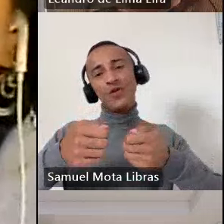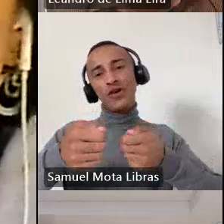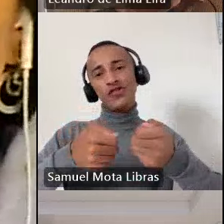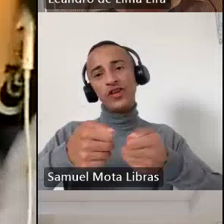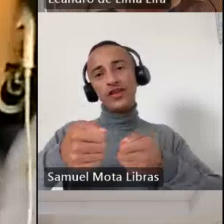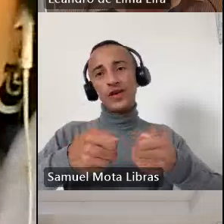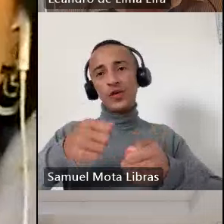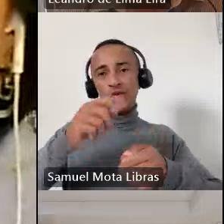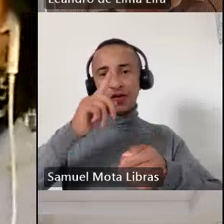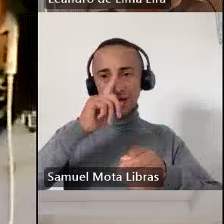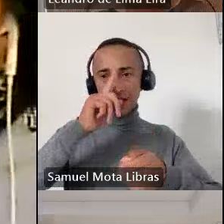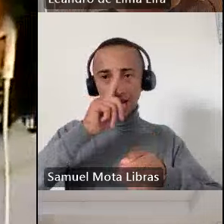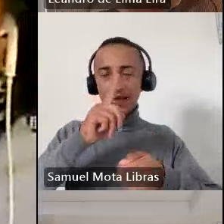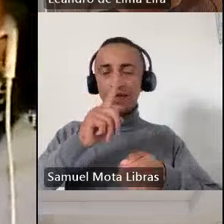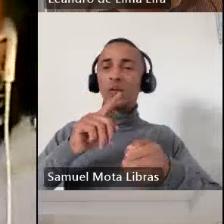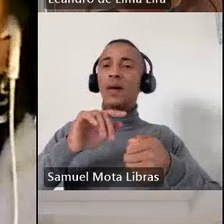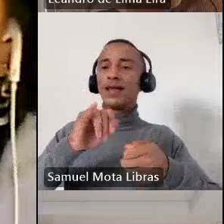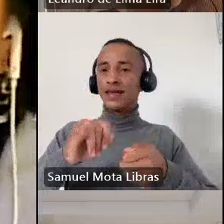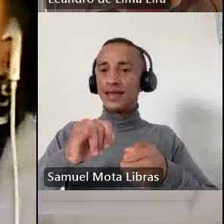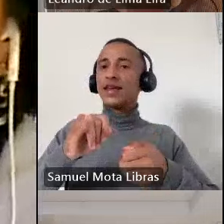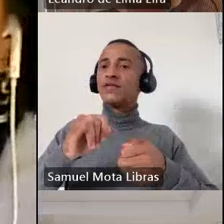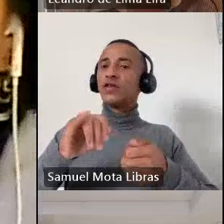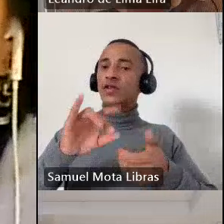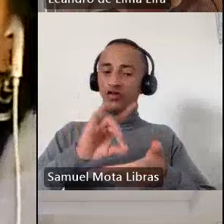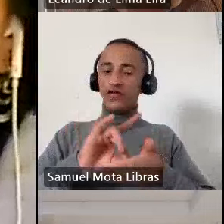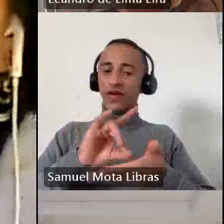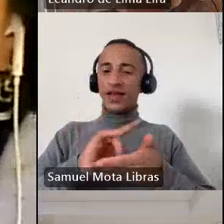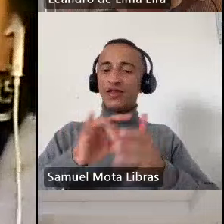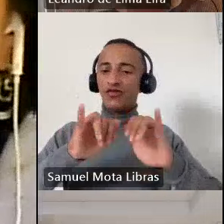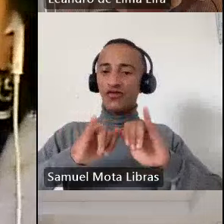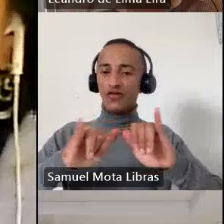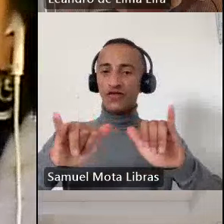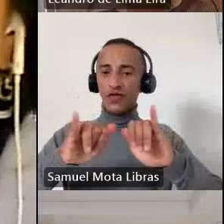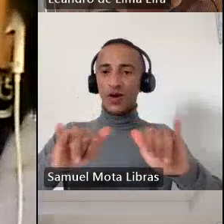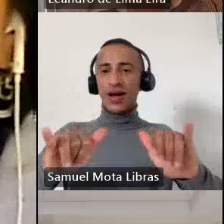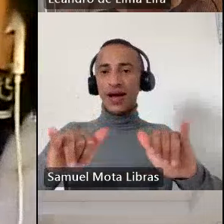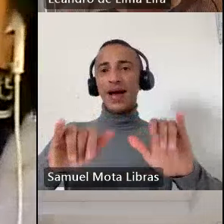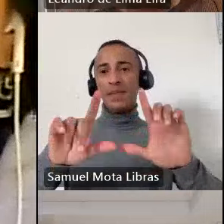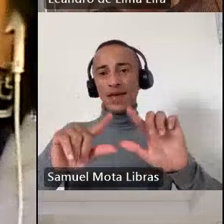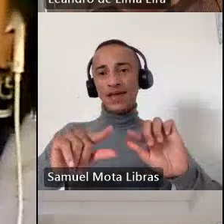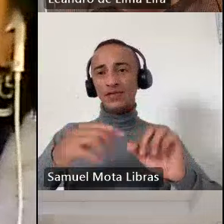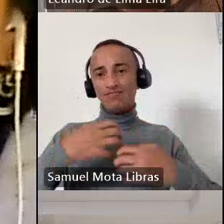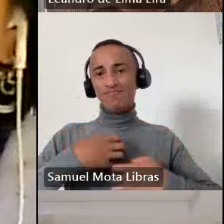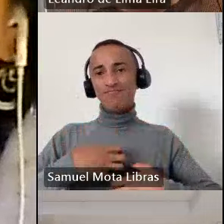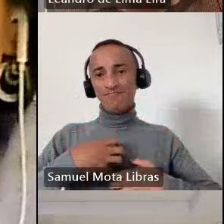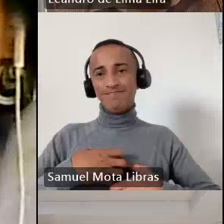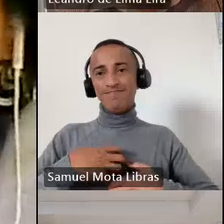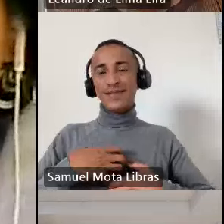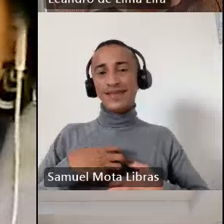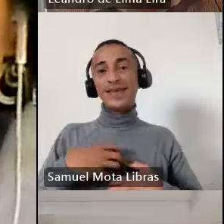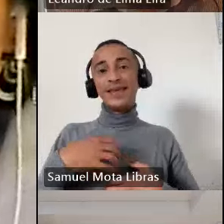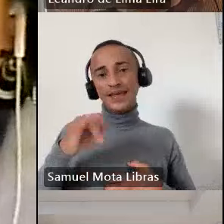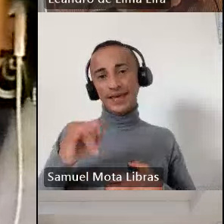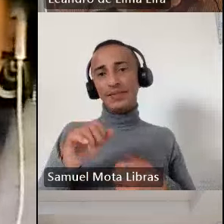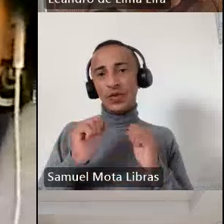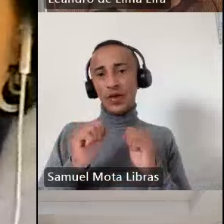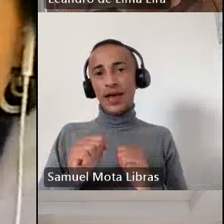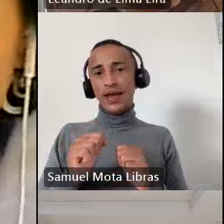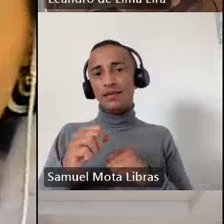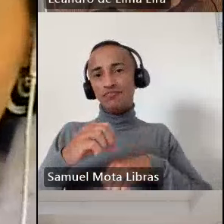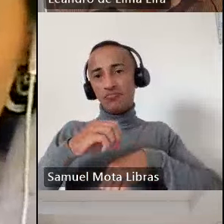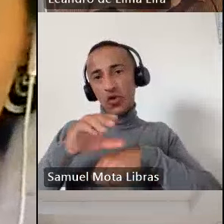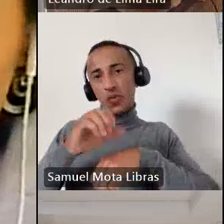transparência ativa menos lá e você sofre né então assim agora vou ficar por aqui que já tem gente querendo perguntar se você pudesse comentar um pouquinho dessas duas coisas da evidência e